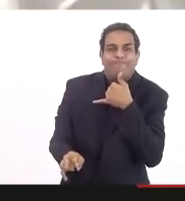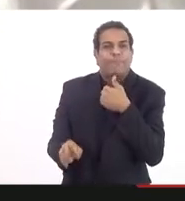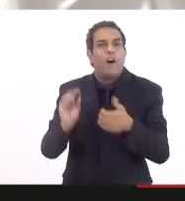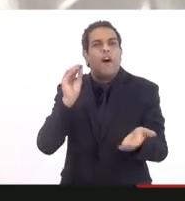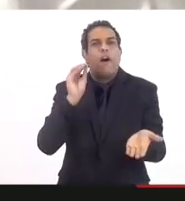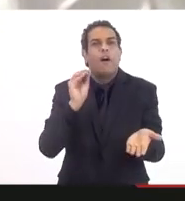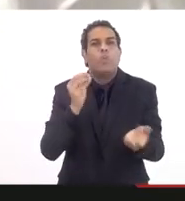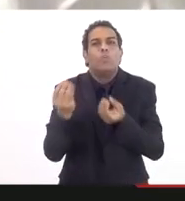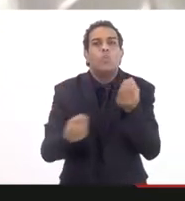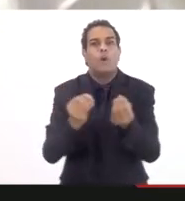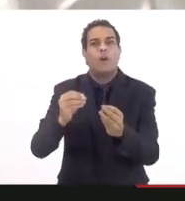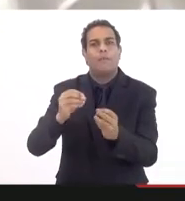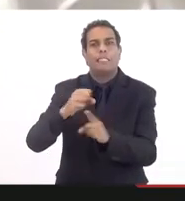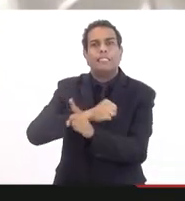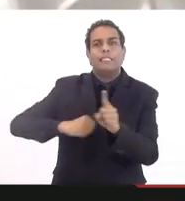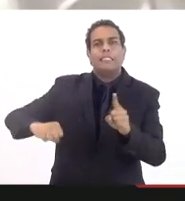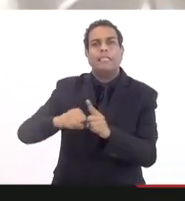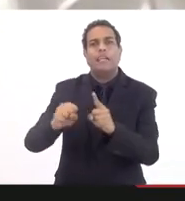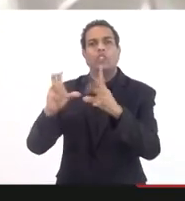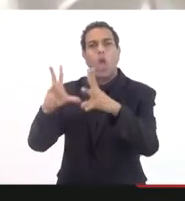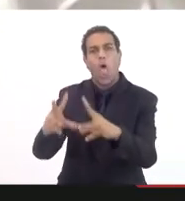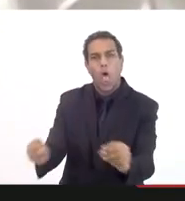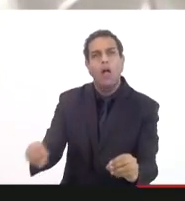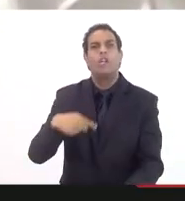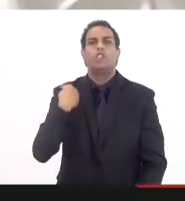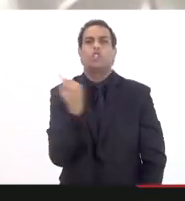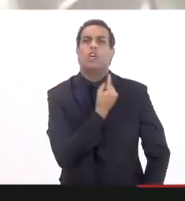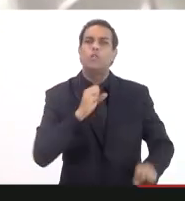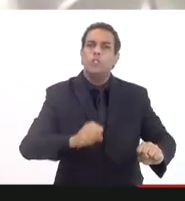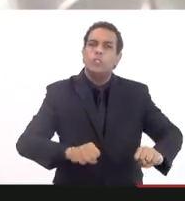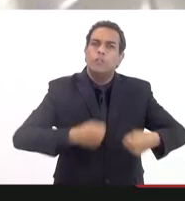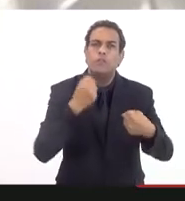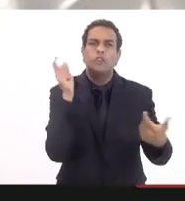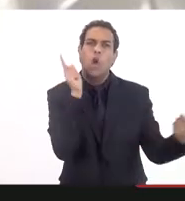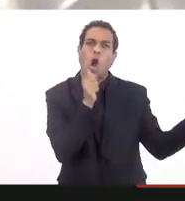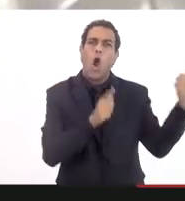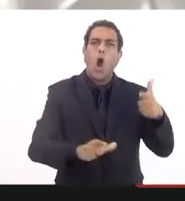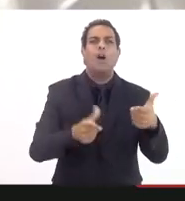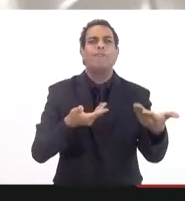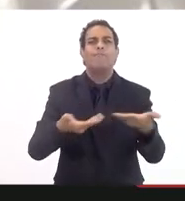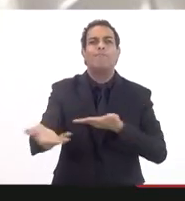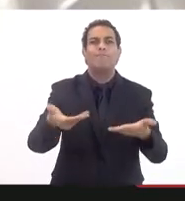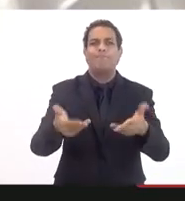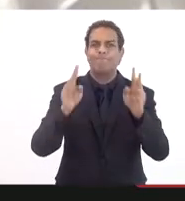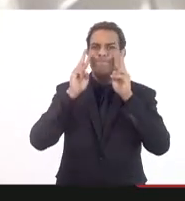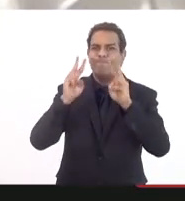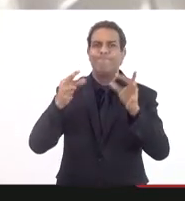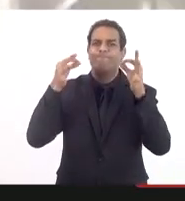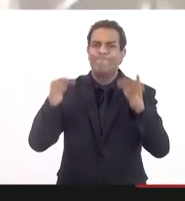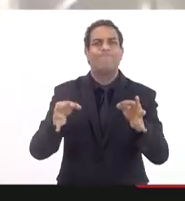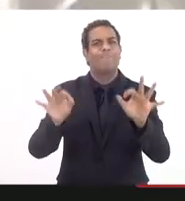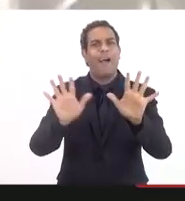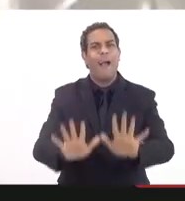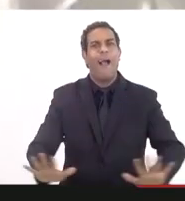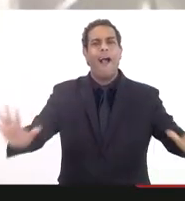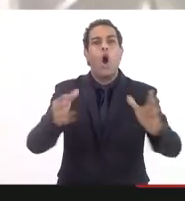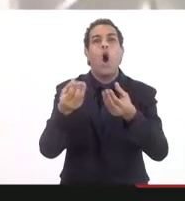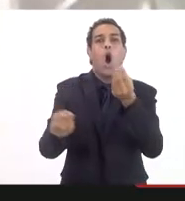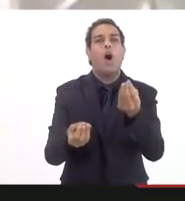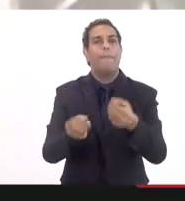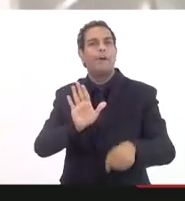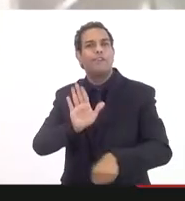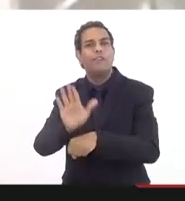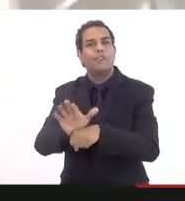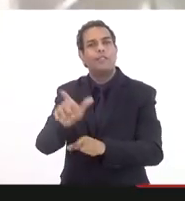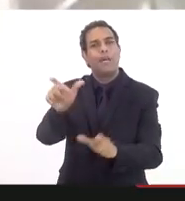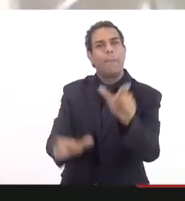proteção social e, portanto, vai exigir de todos nós um atendimento e um olhar mais amplo sobre como